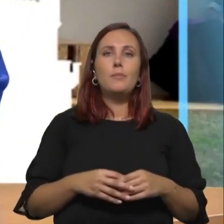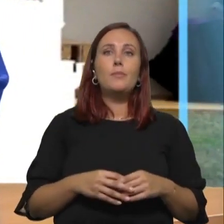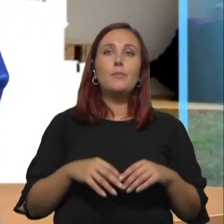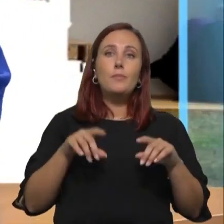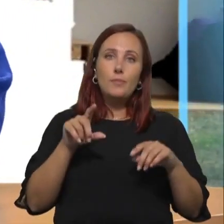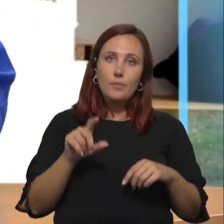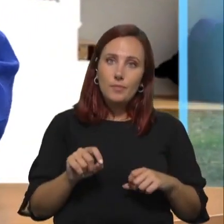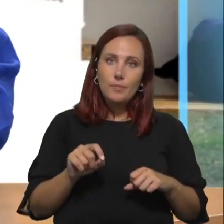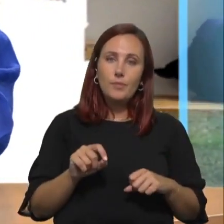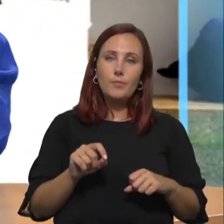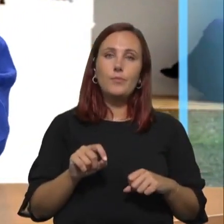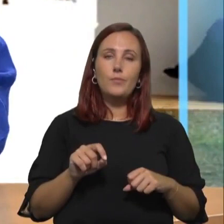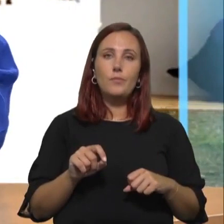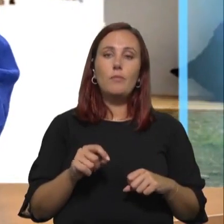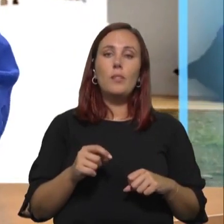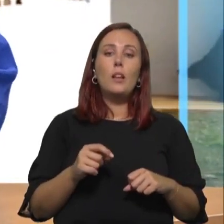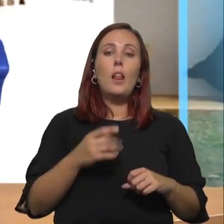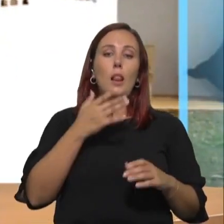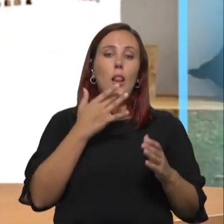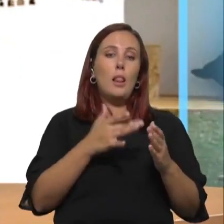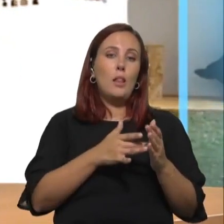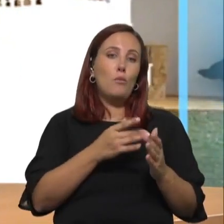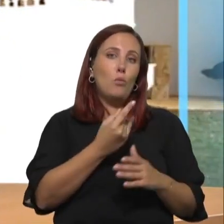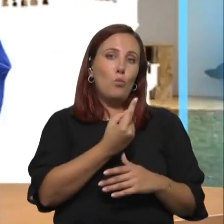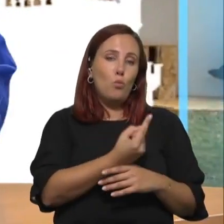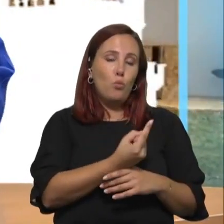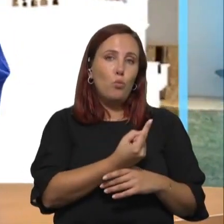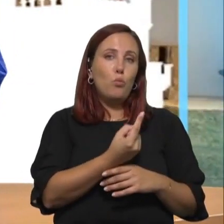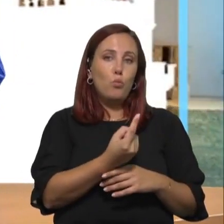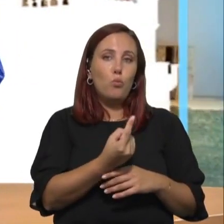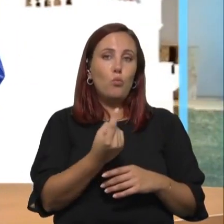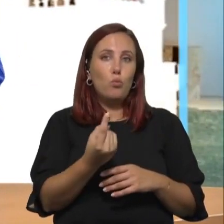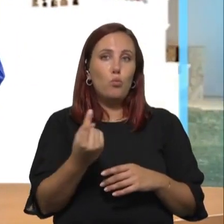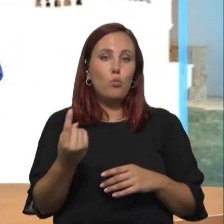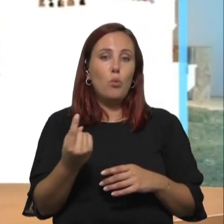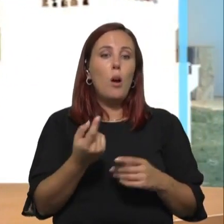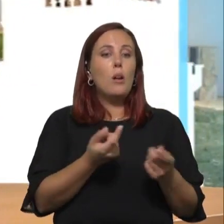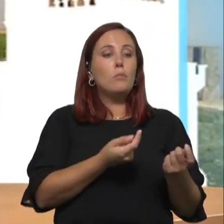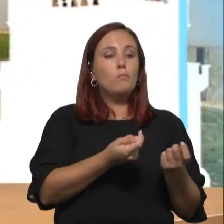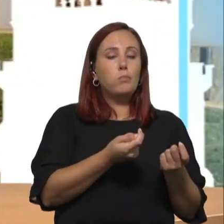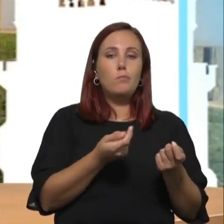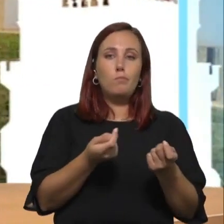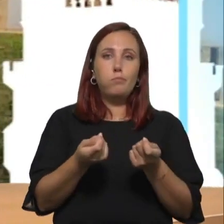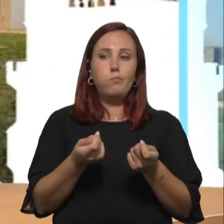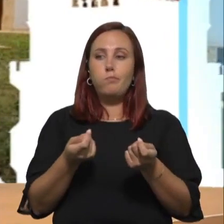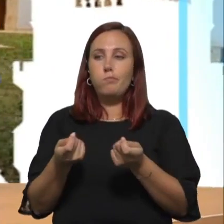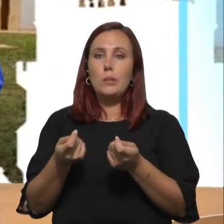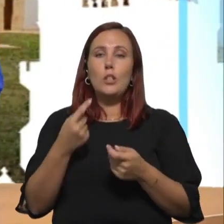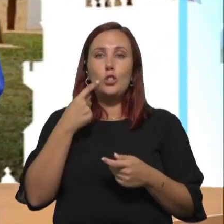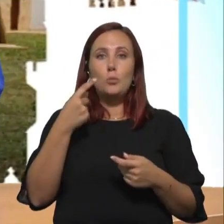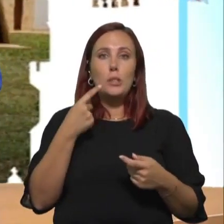E, obviamente, cada volume é coordenado depois por especialistas mais da